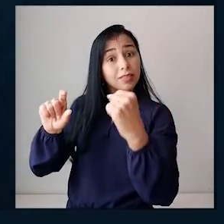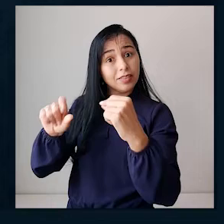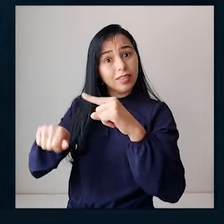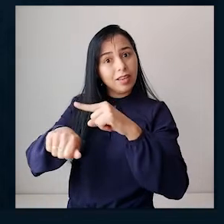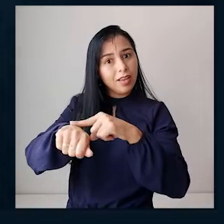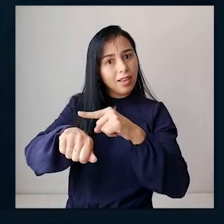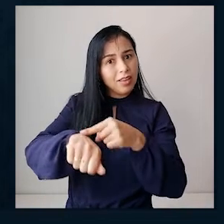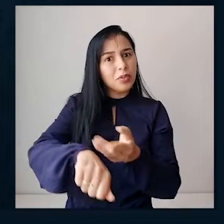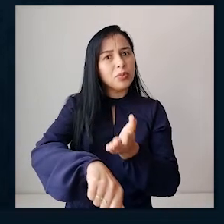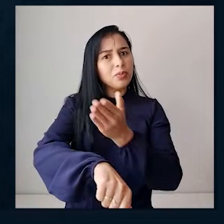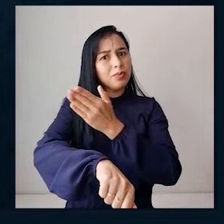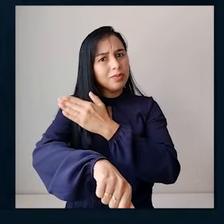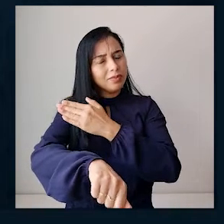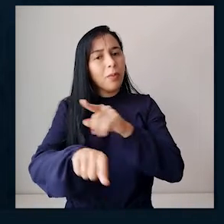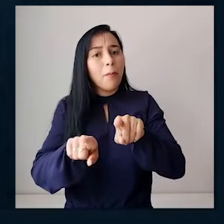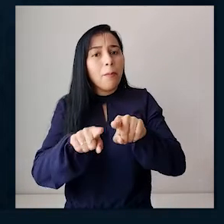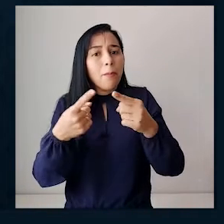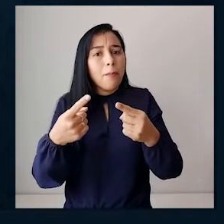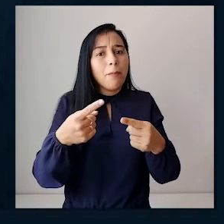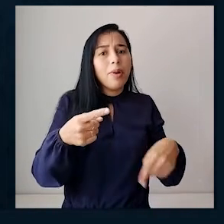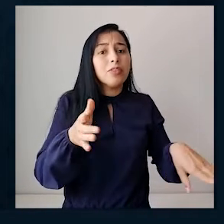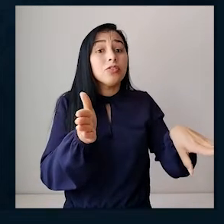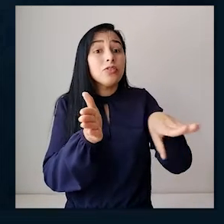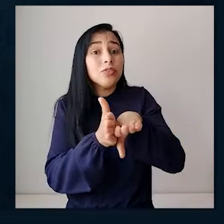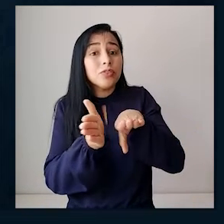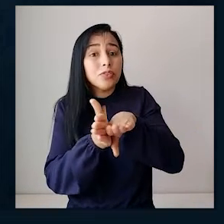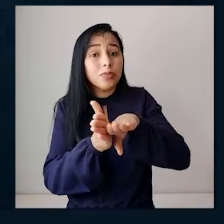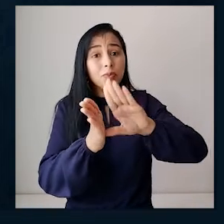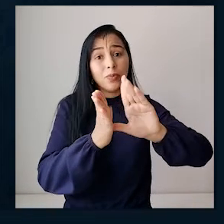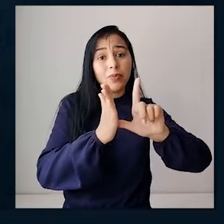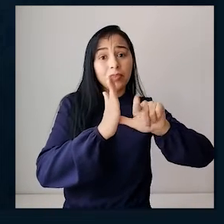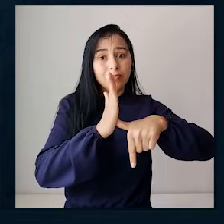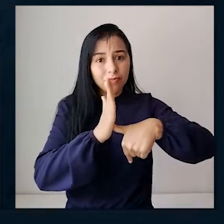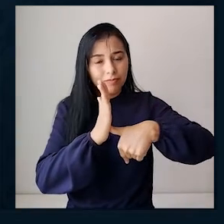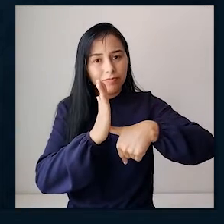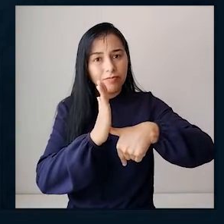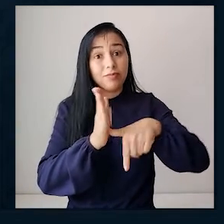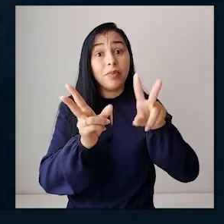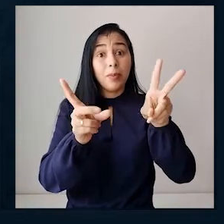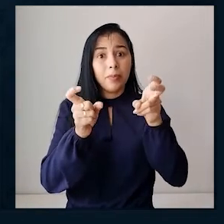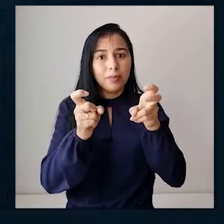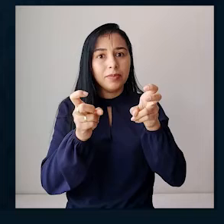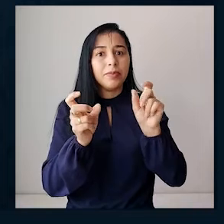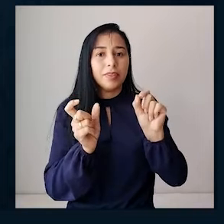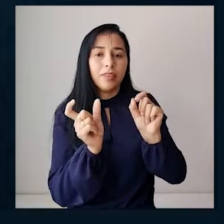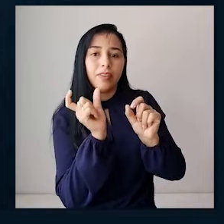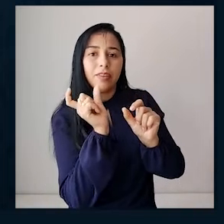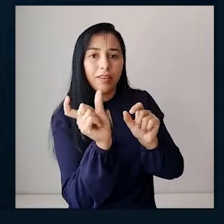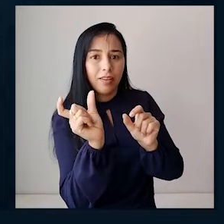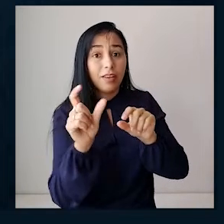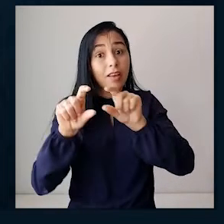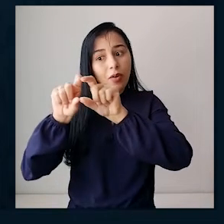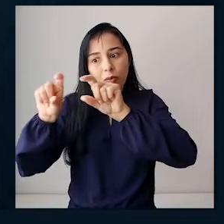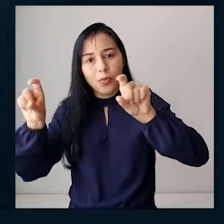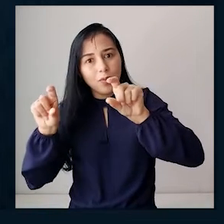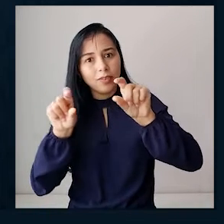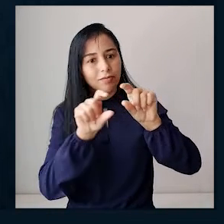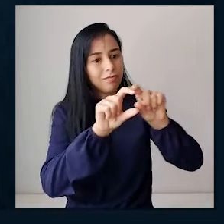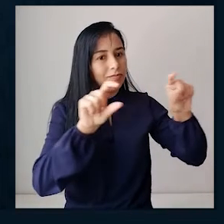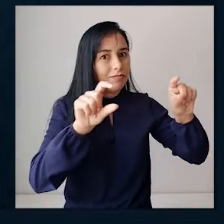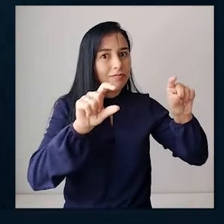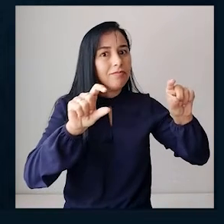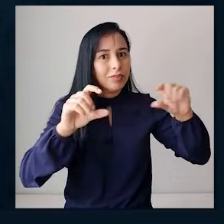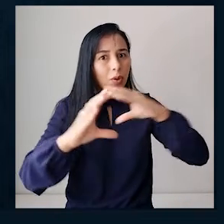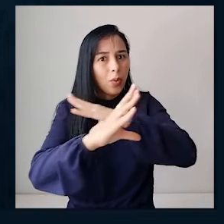mas chegou atrasada, nós vemos que há a presença de duas orações que estão sendo